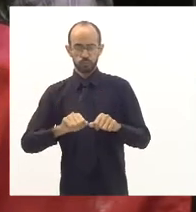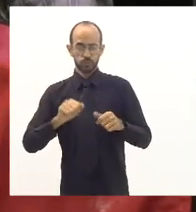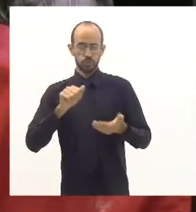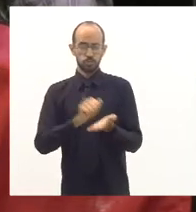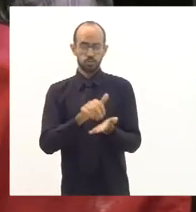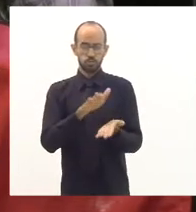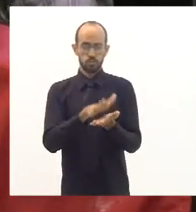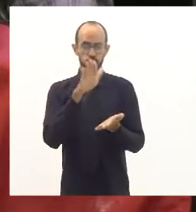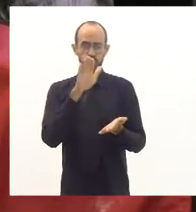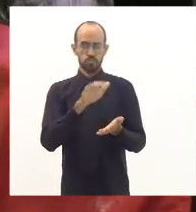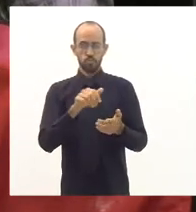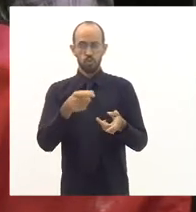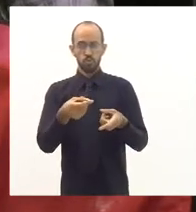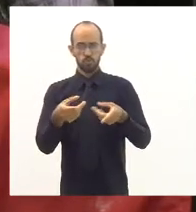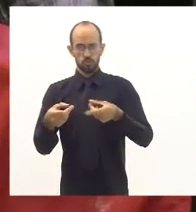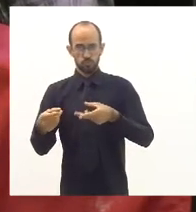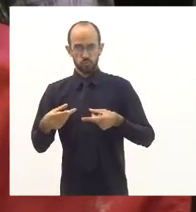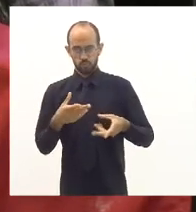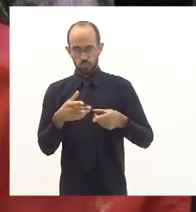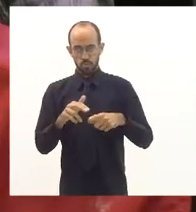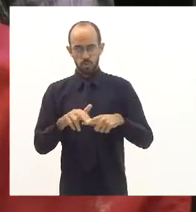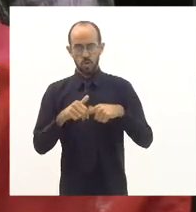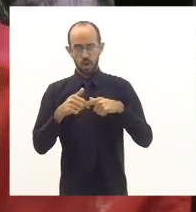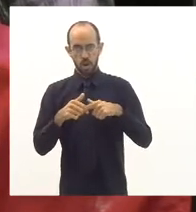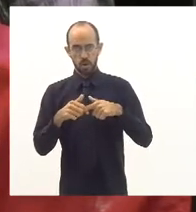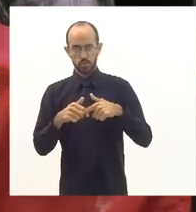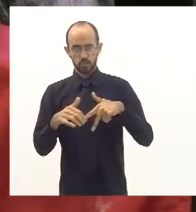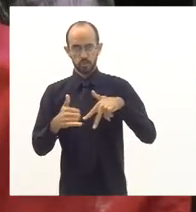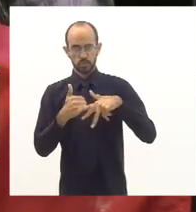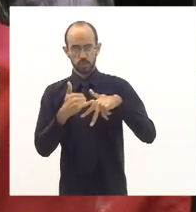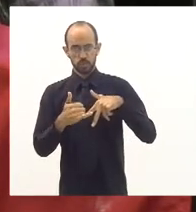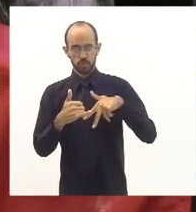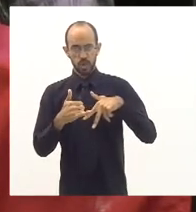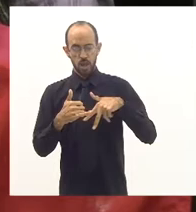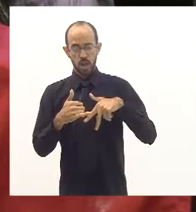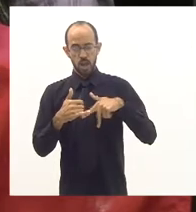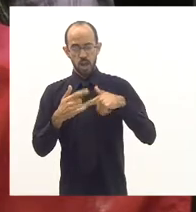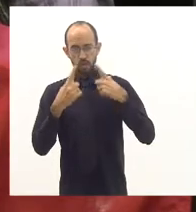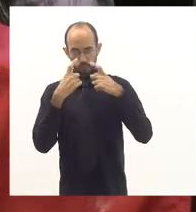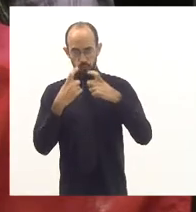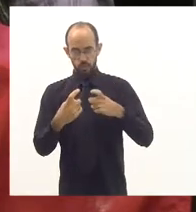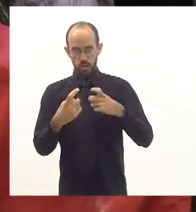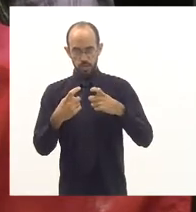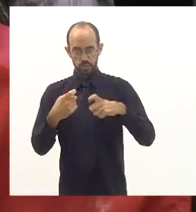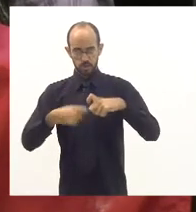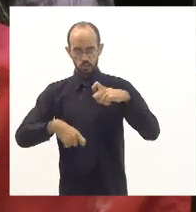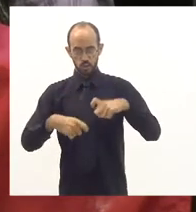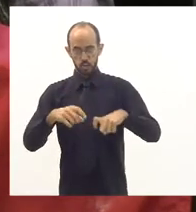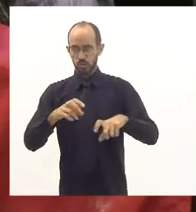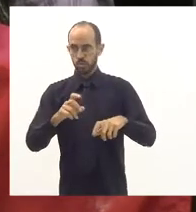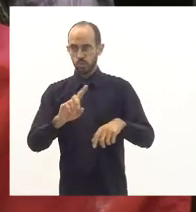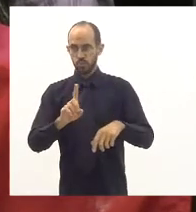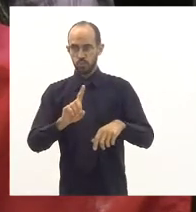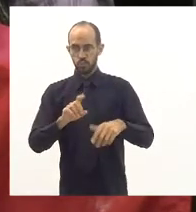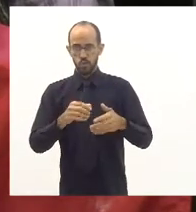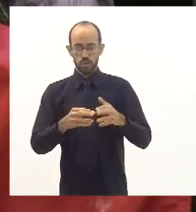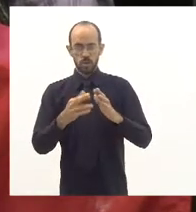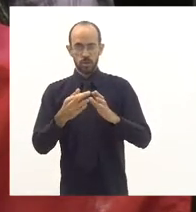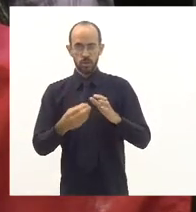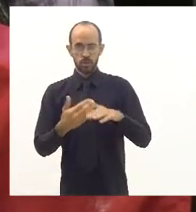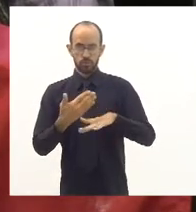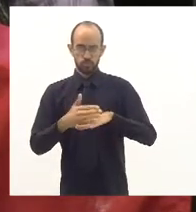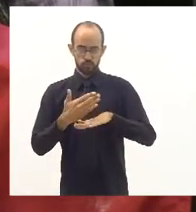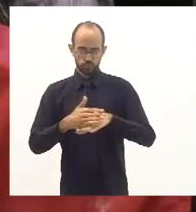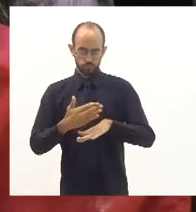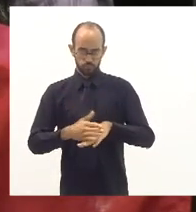comerciais que discriminem pessoas em razão da sua orientação sexual desde 2015, que não foi regulamentado. O VITS até iniciou, depois